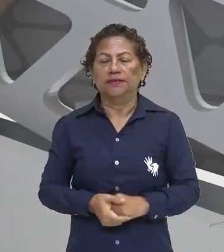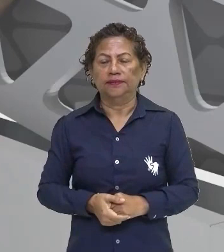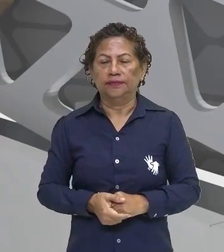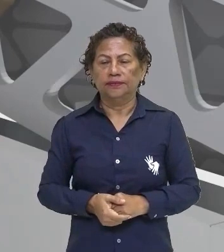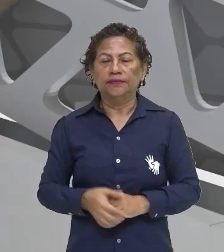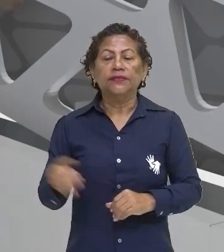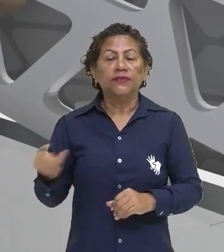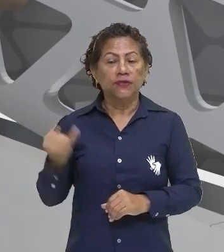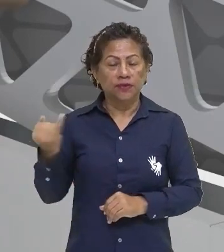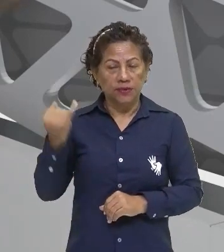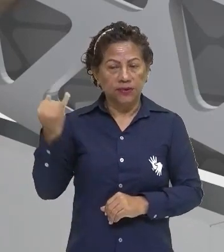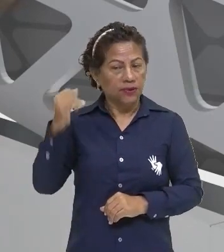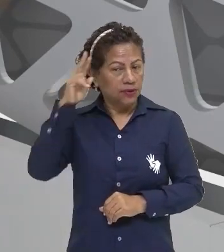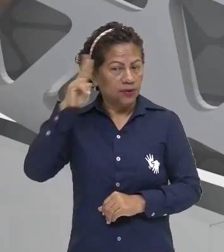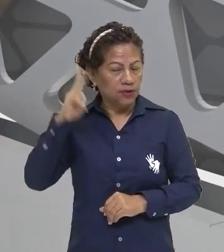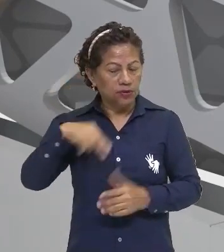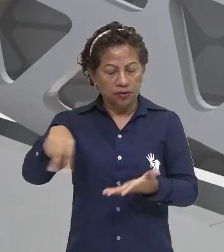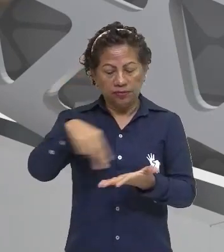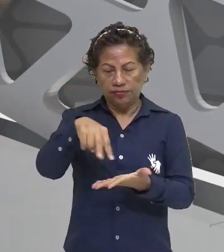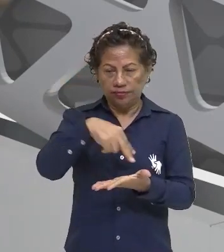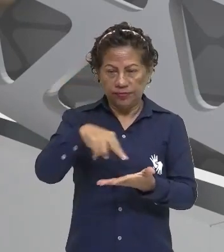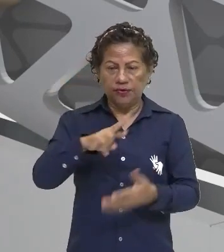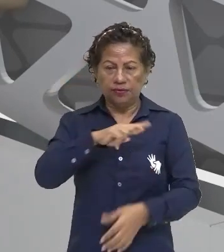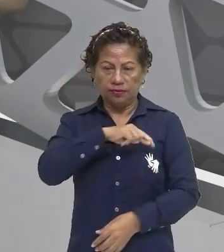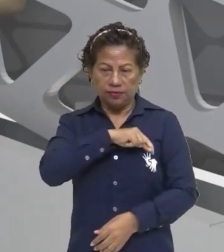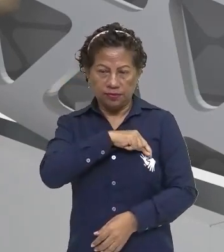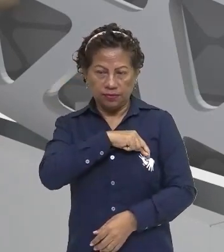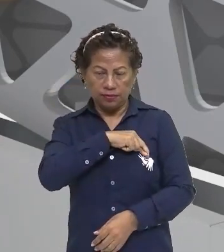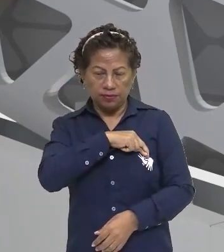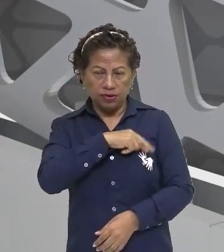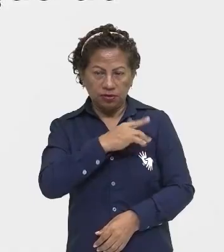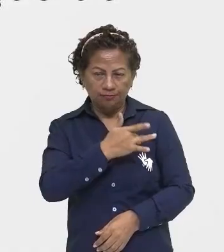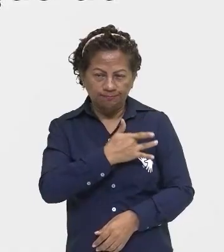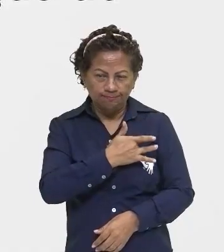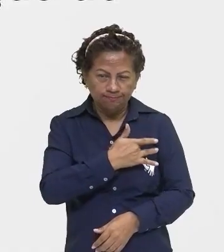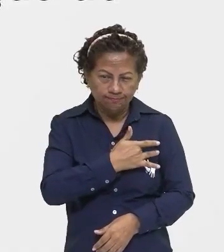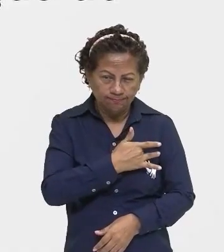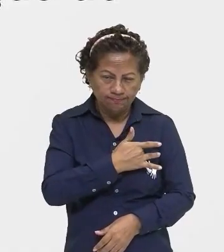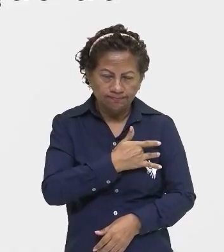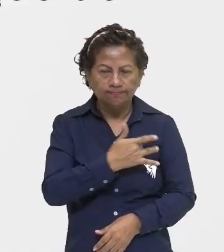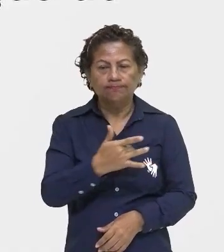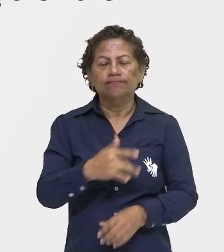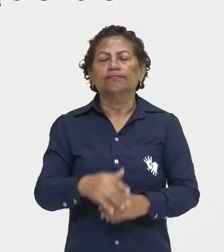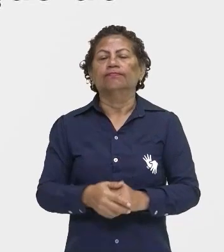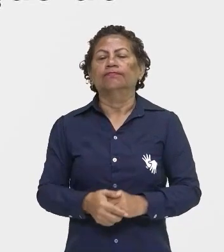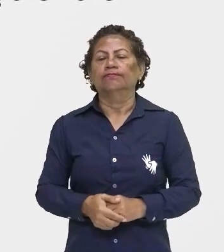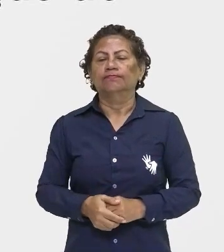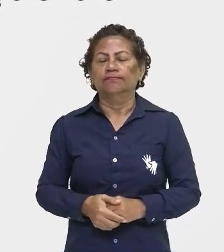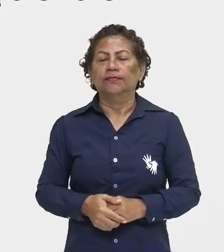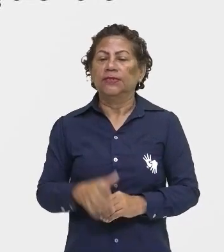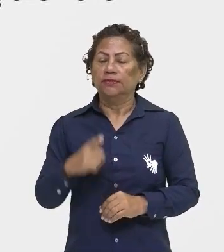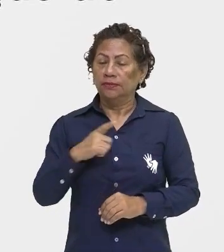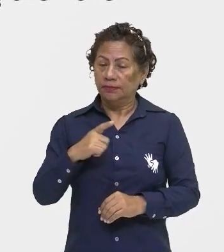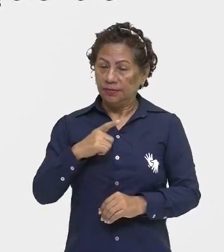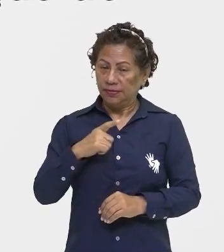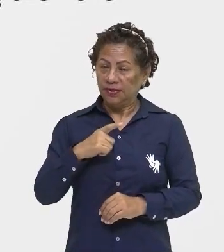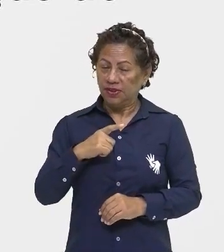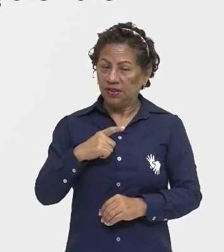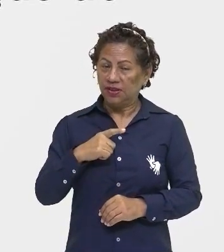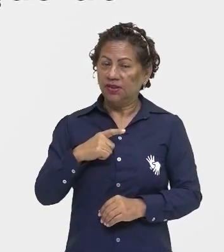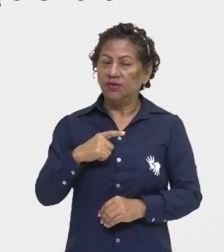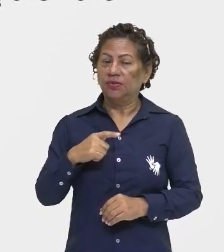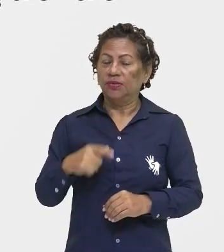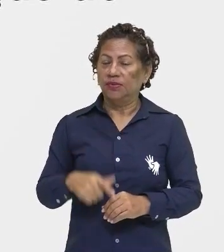da história para a dança foi o romantismo. O termo romantismo é absorvido pelo balé, que